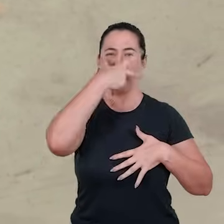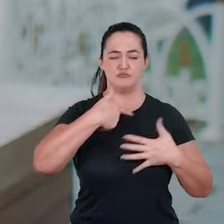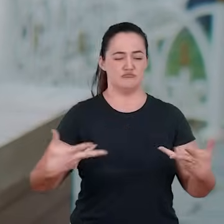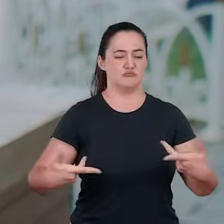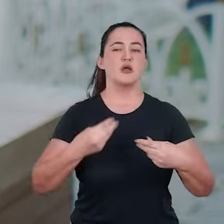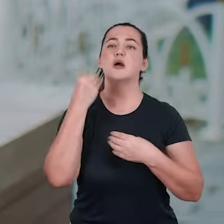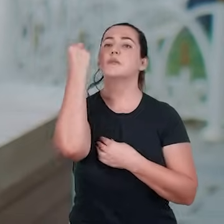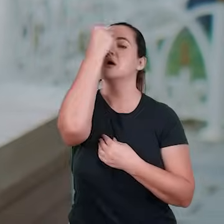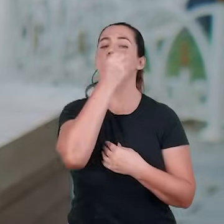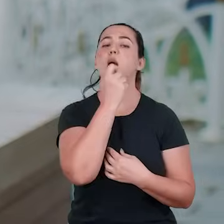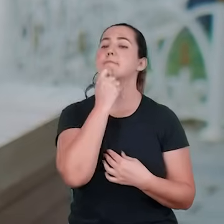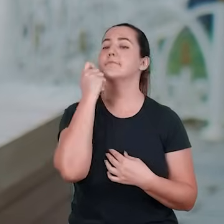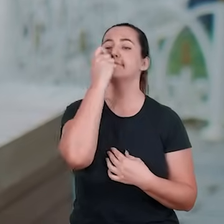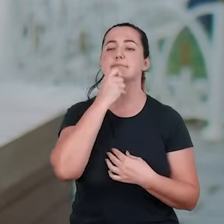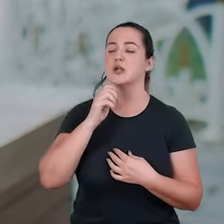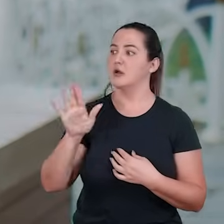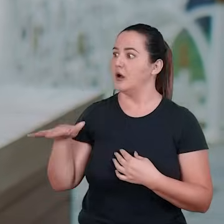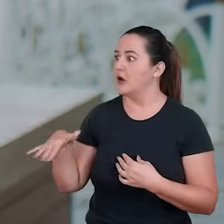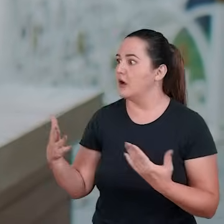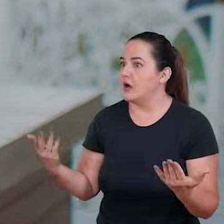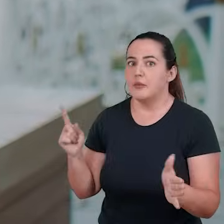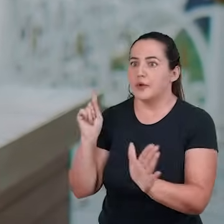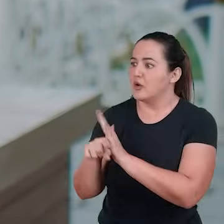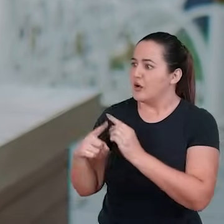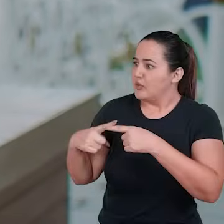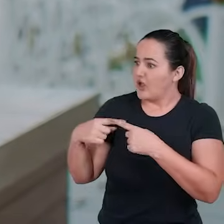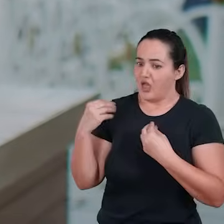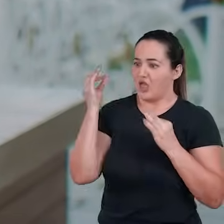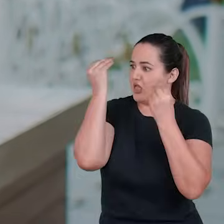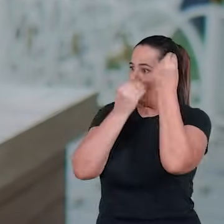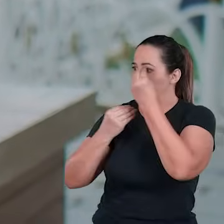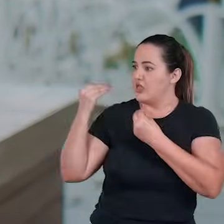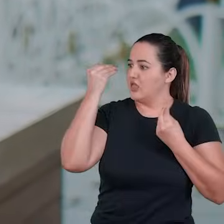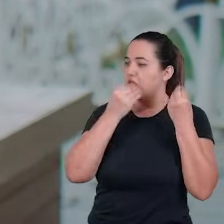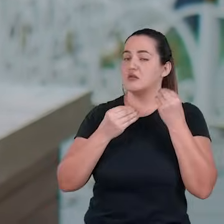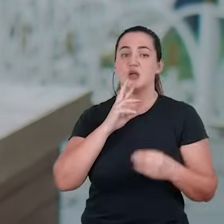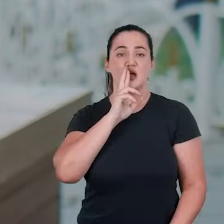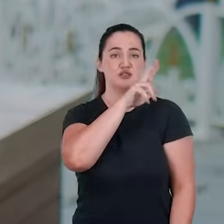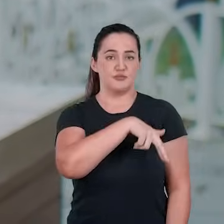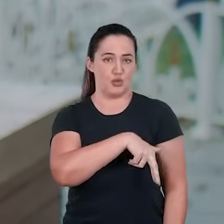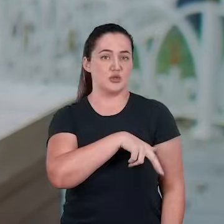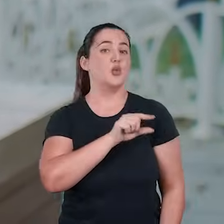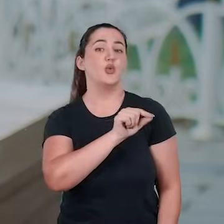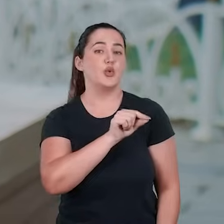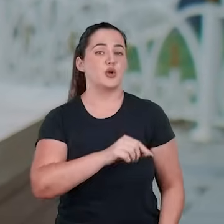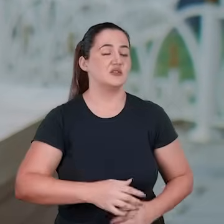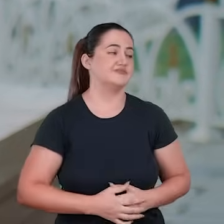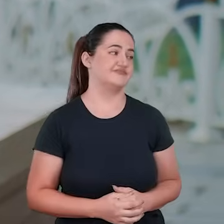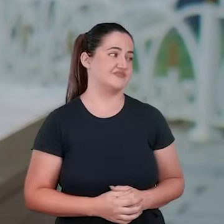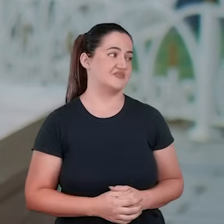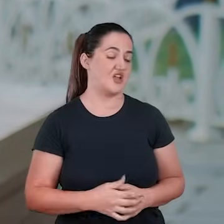maquiando? Então perguntaram: majestade, por que a senhora está arrumada desse jeito? E ela respondeu, segundo os historiadores: